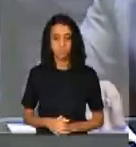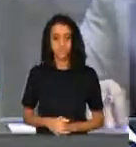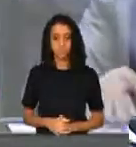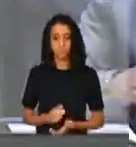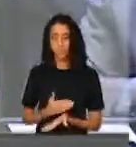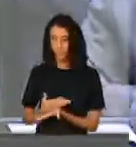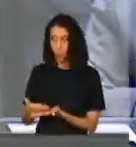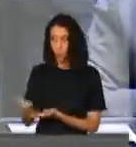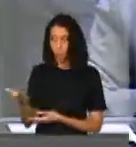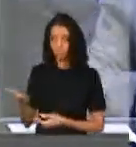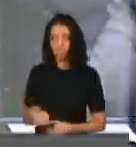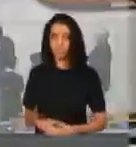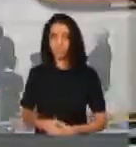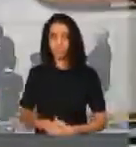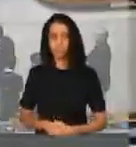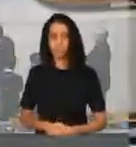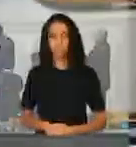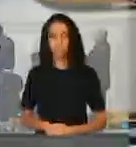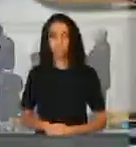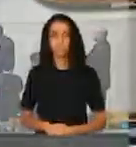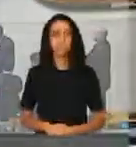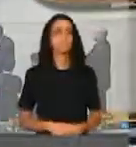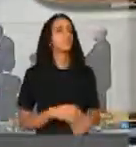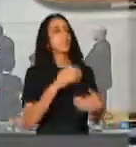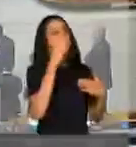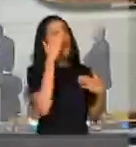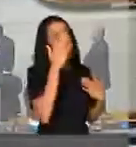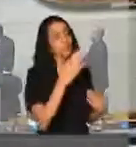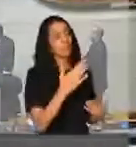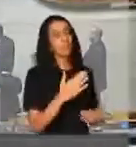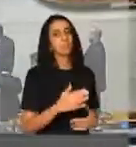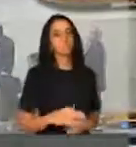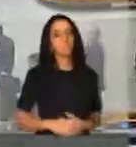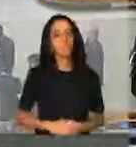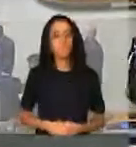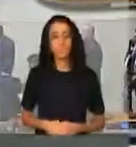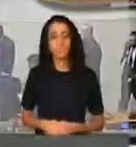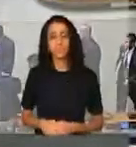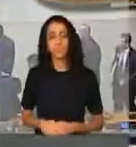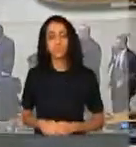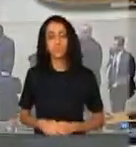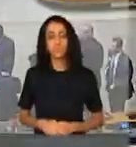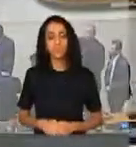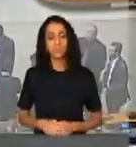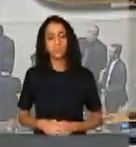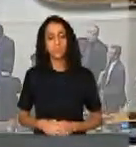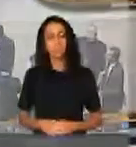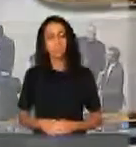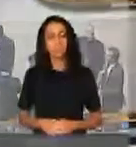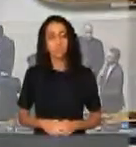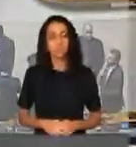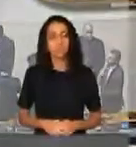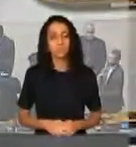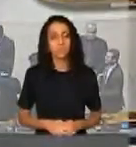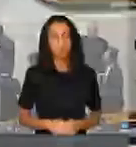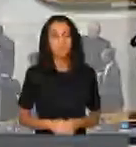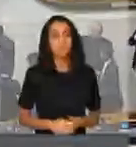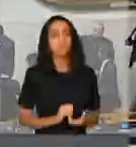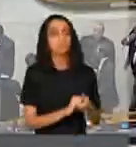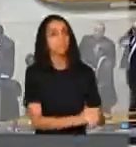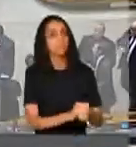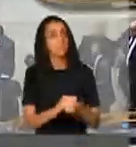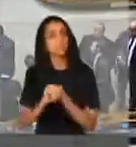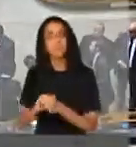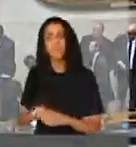a palavra. Obrigado, presidente Marcel von Hatten. Eu quero saudar aqui a todos os